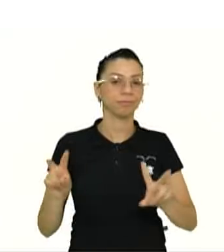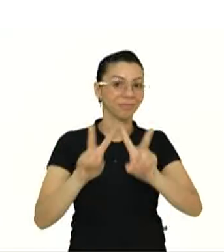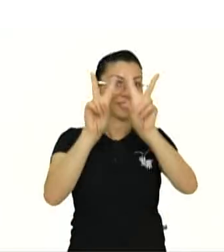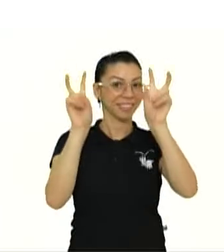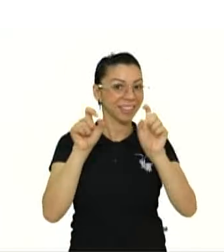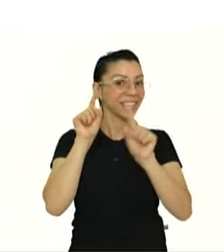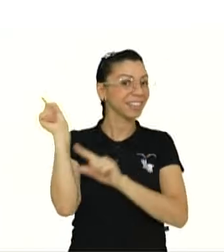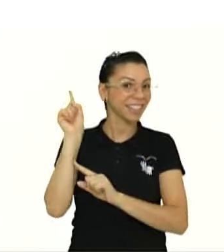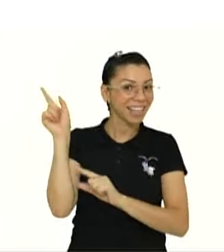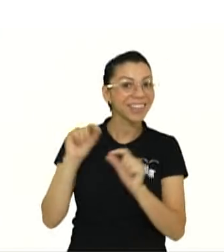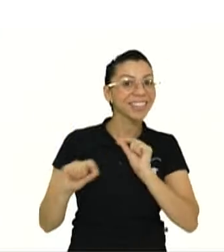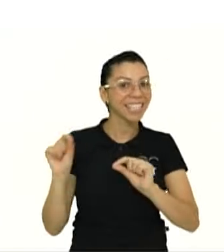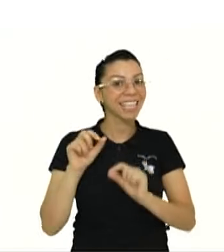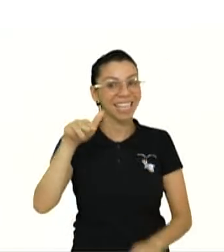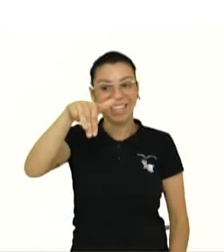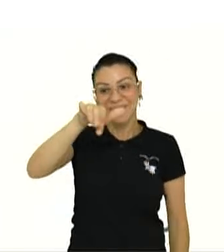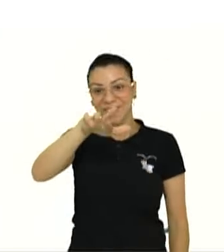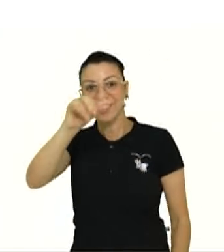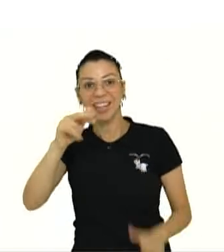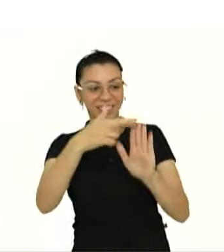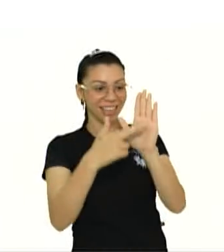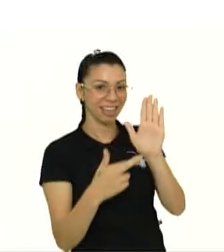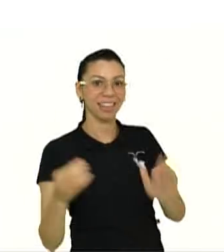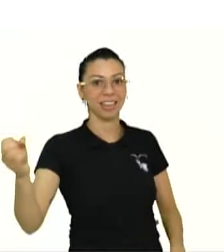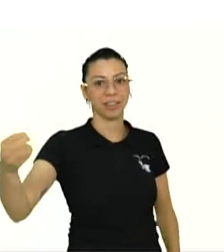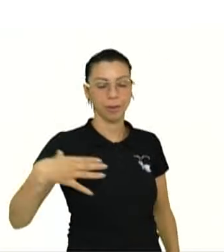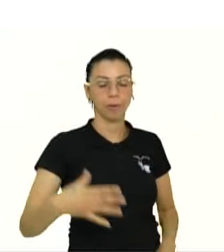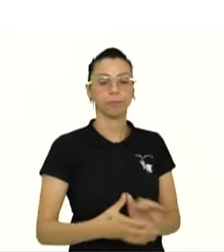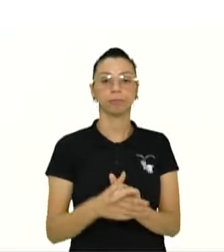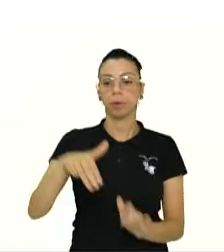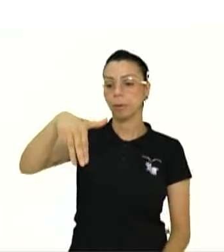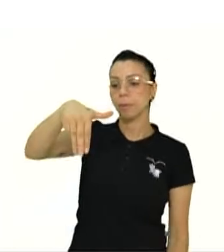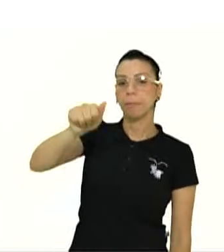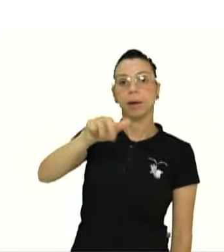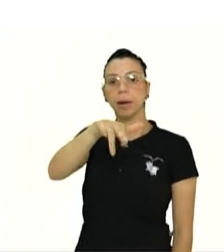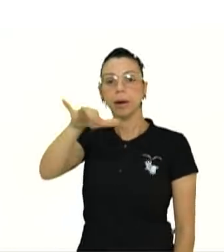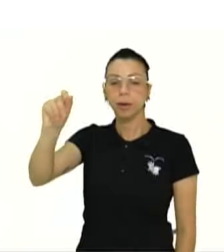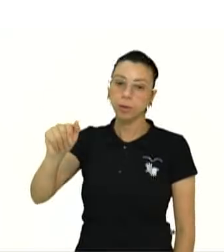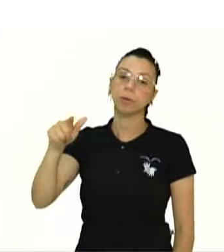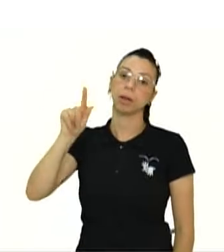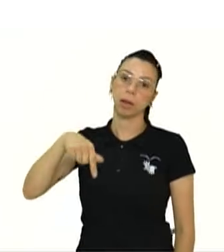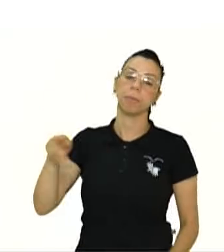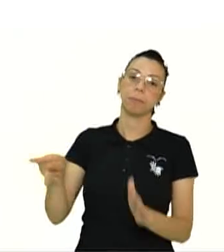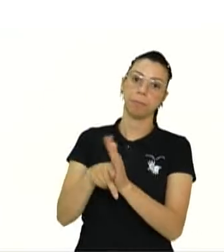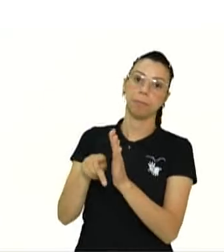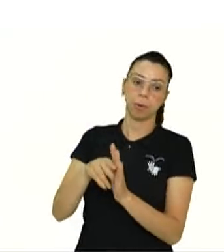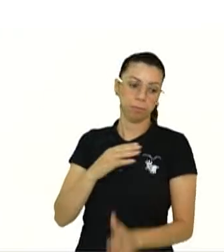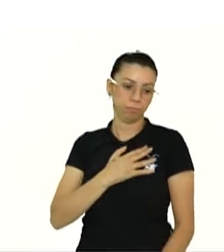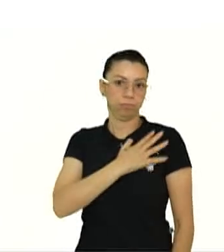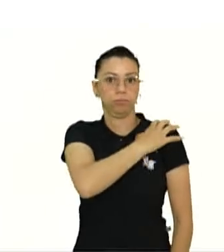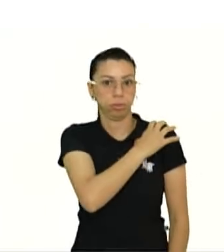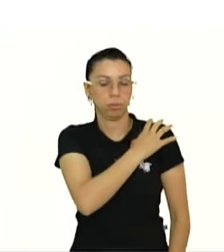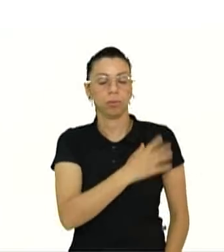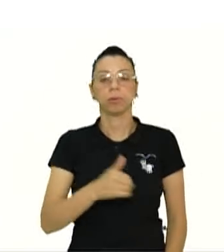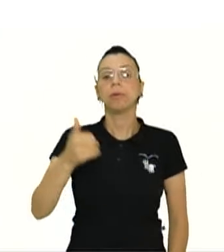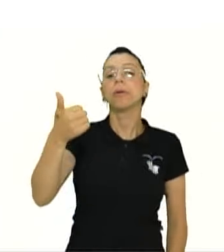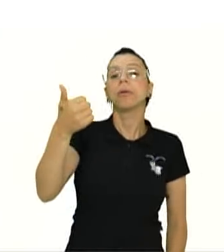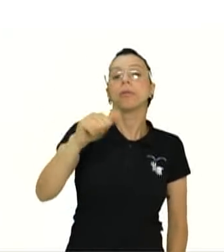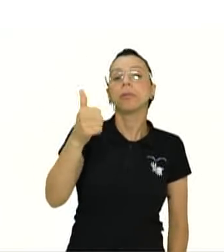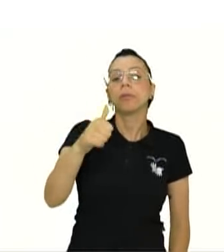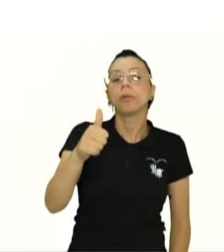quem foi esse tal de Mário, professor? O Mário foi um general que em 111 resolveu